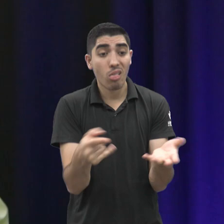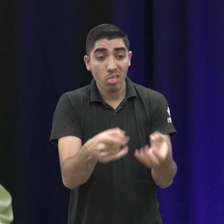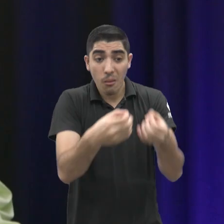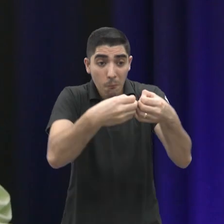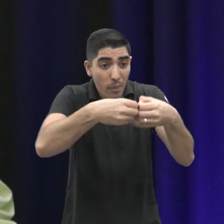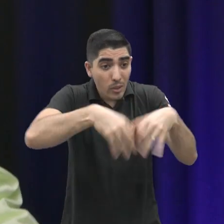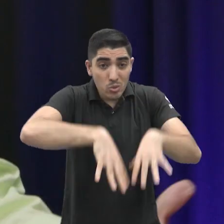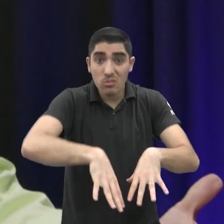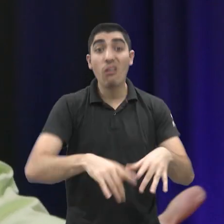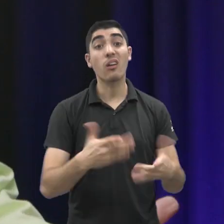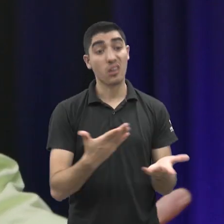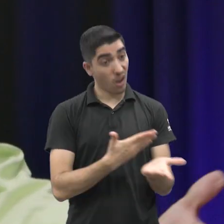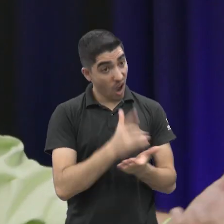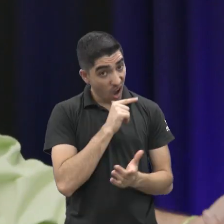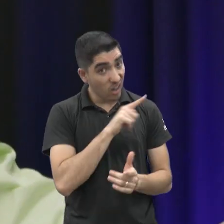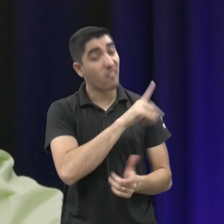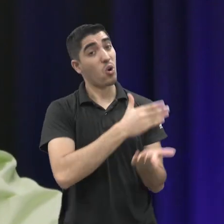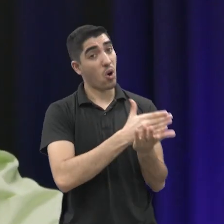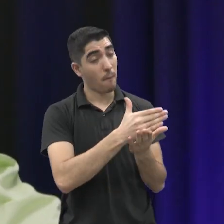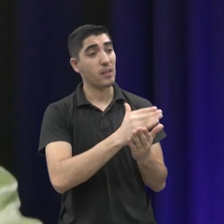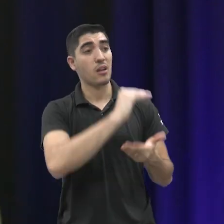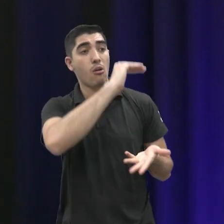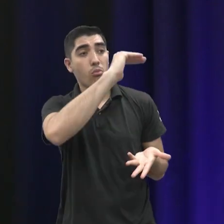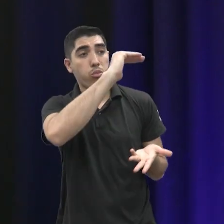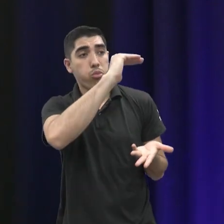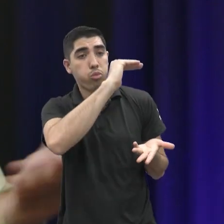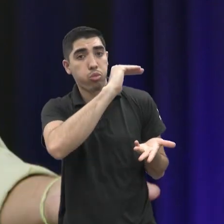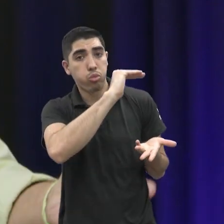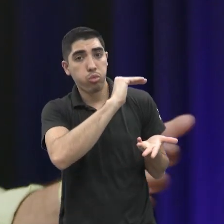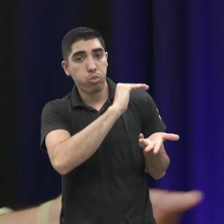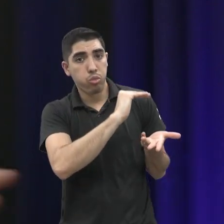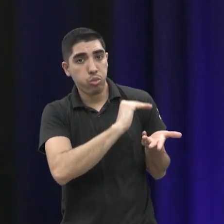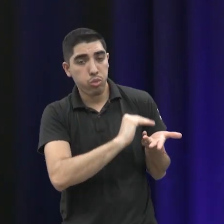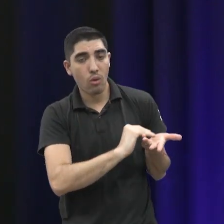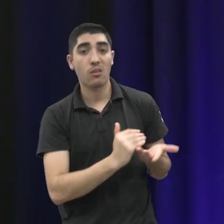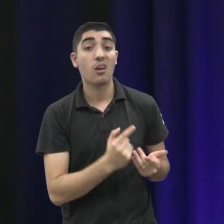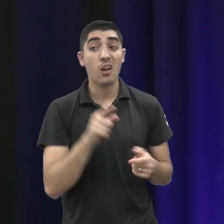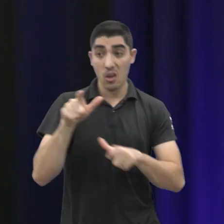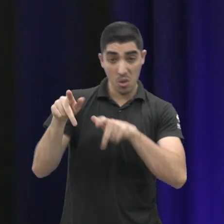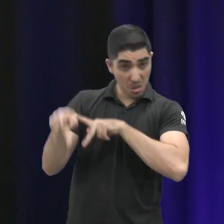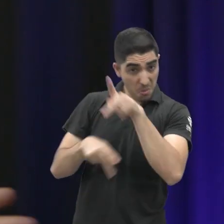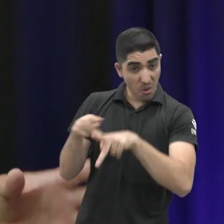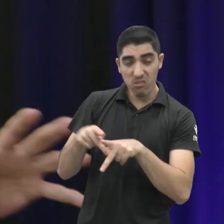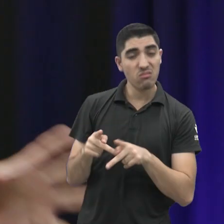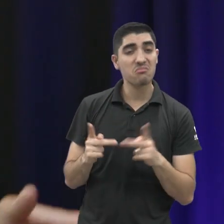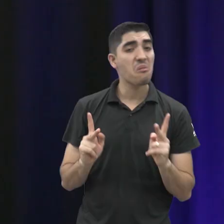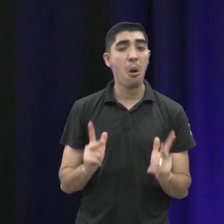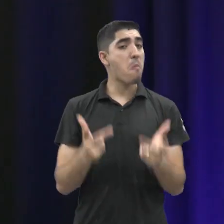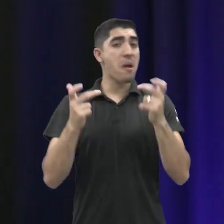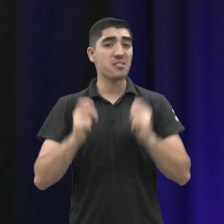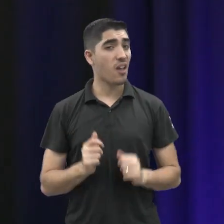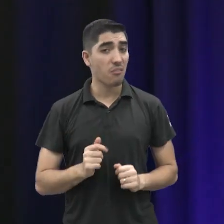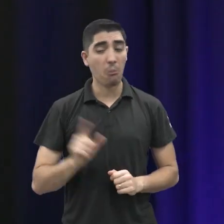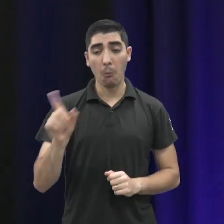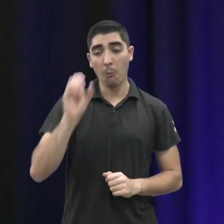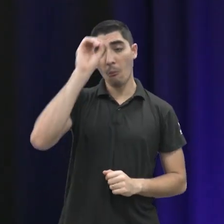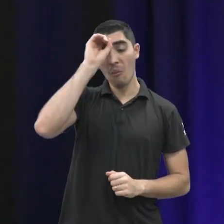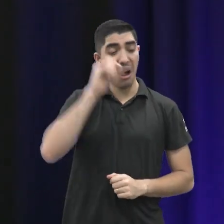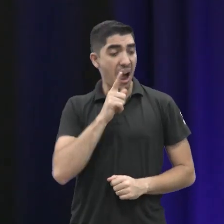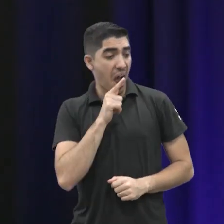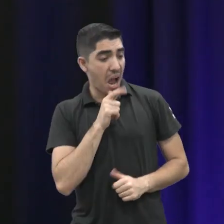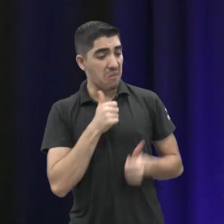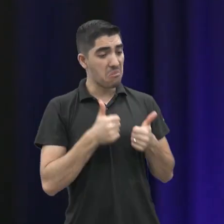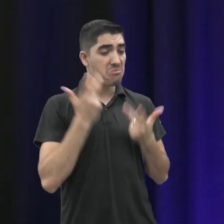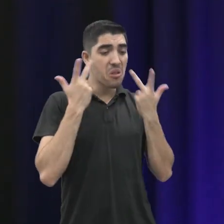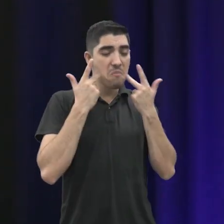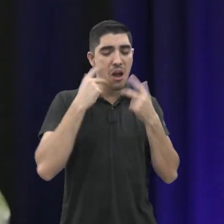está escasseando, está diminuindo, né? Então, esse é um problema que às vezes a população não percebe. Por quê? Porque chega lá, está chegando a água,